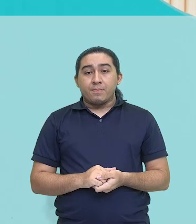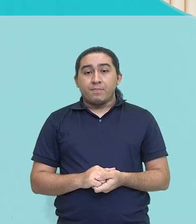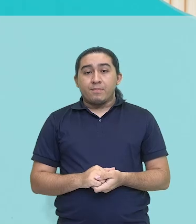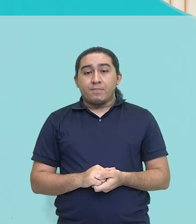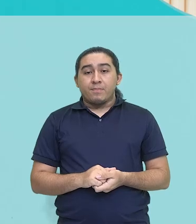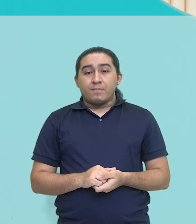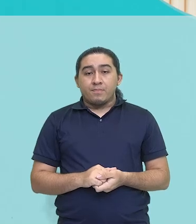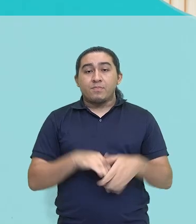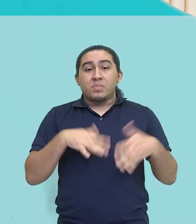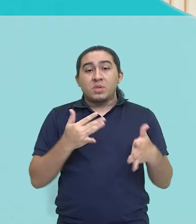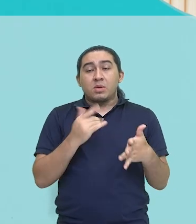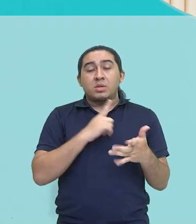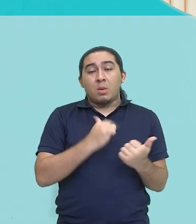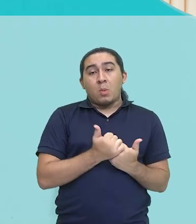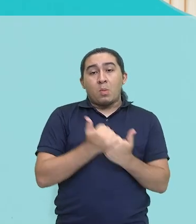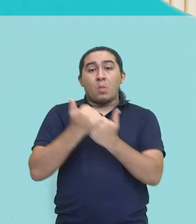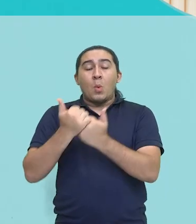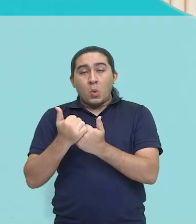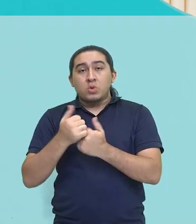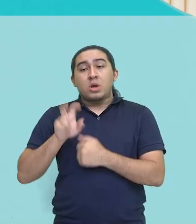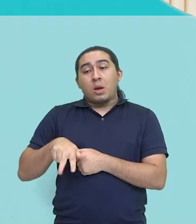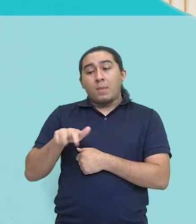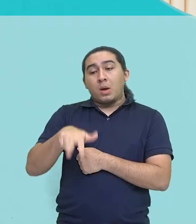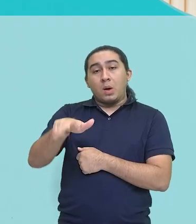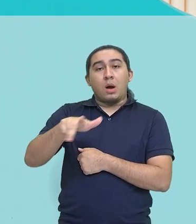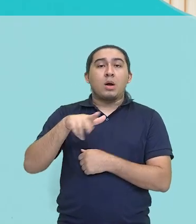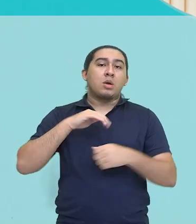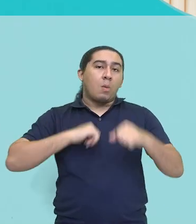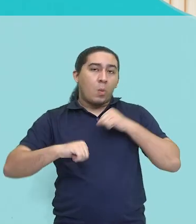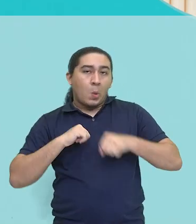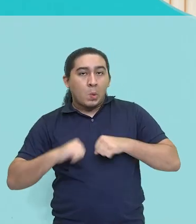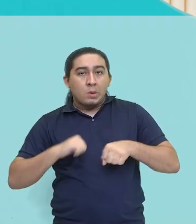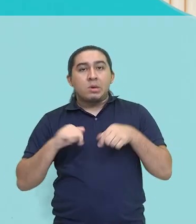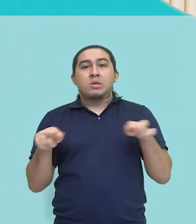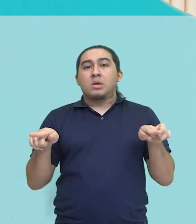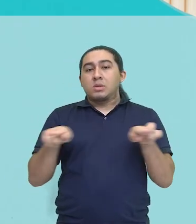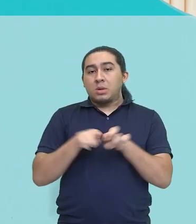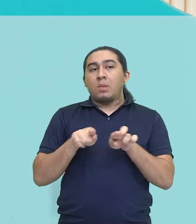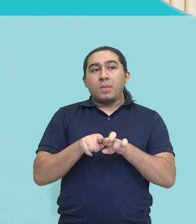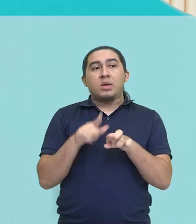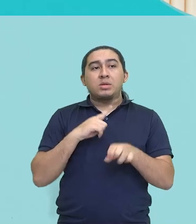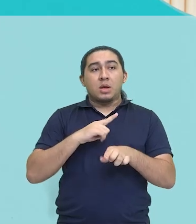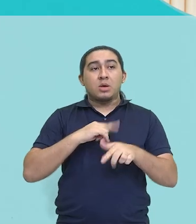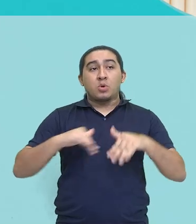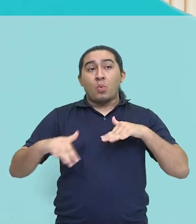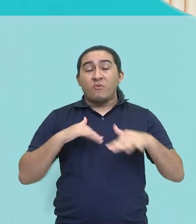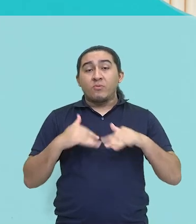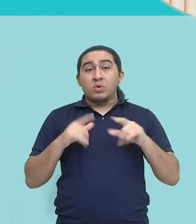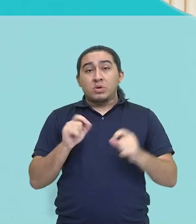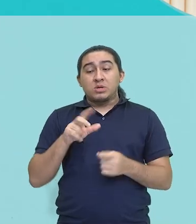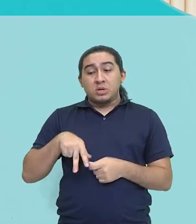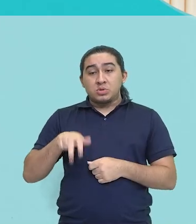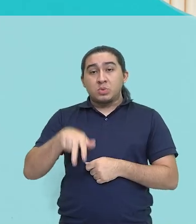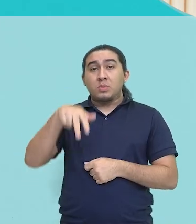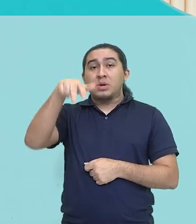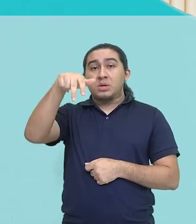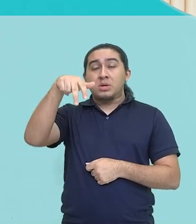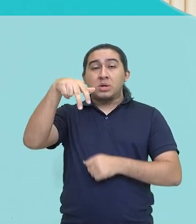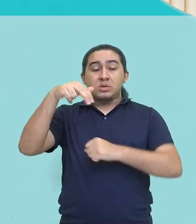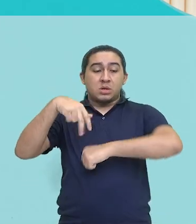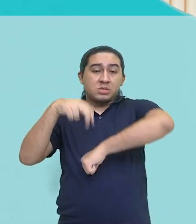Então, auxilia durante a caminhada, durante uma corrida, auxilia durante o movimento de subir e descer, né,